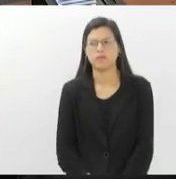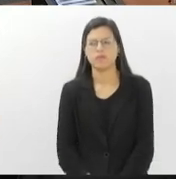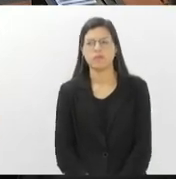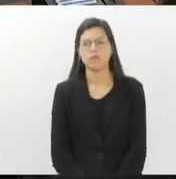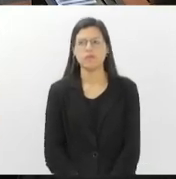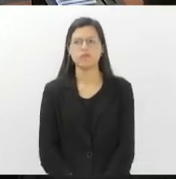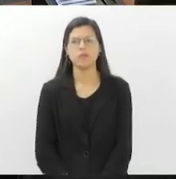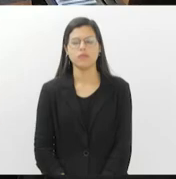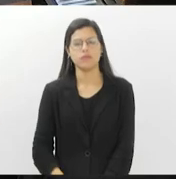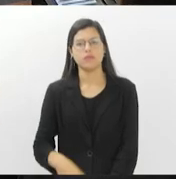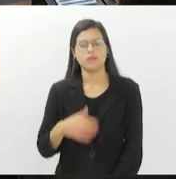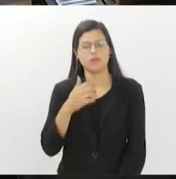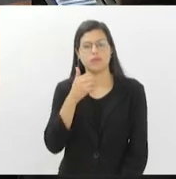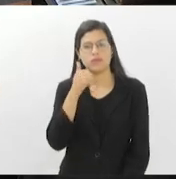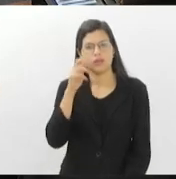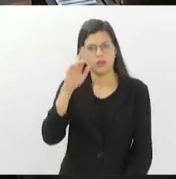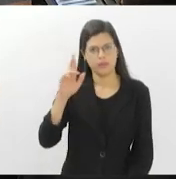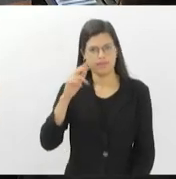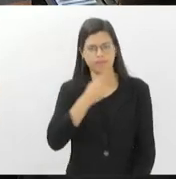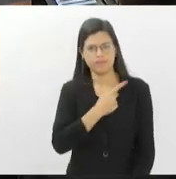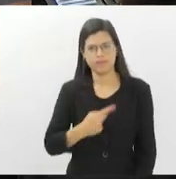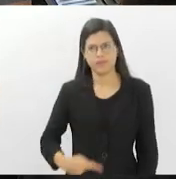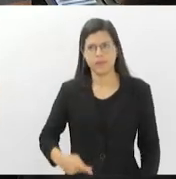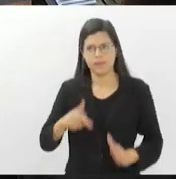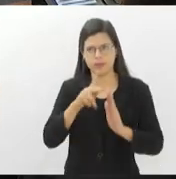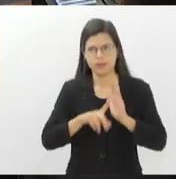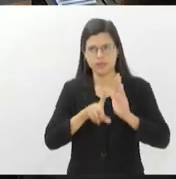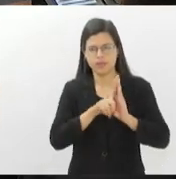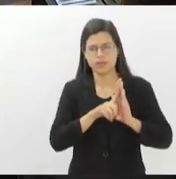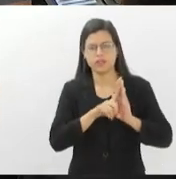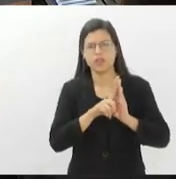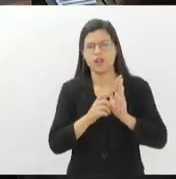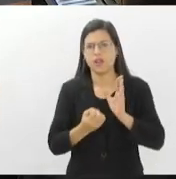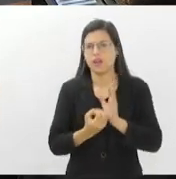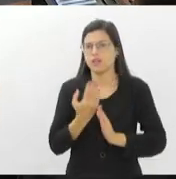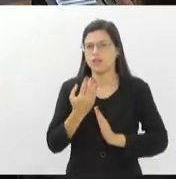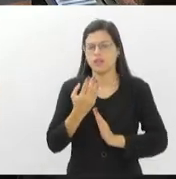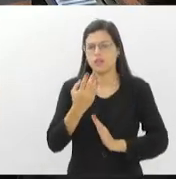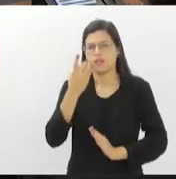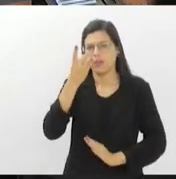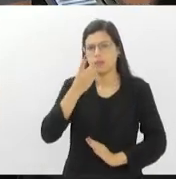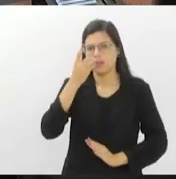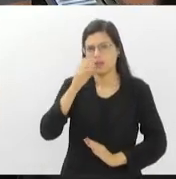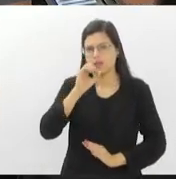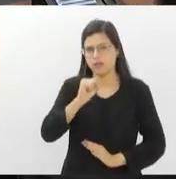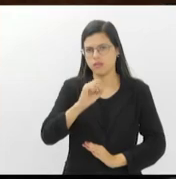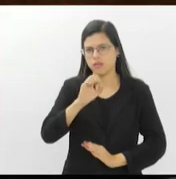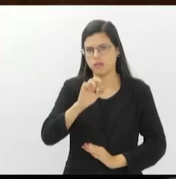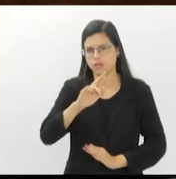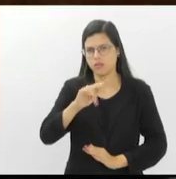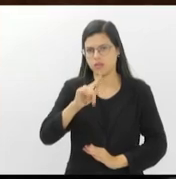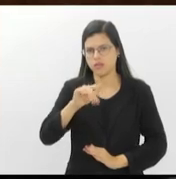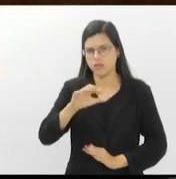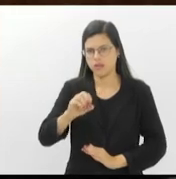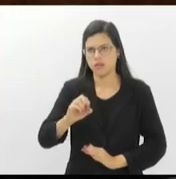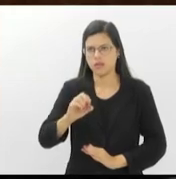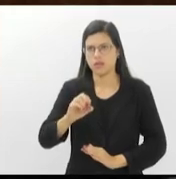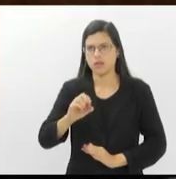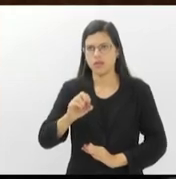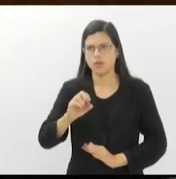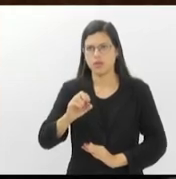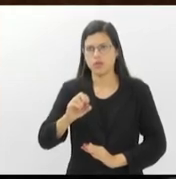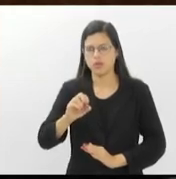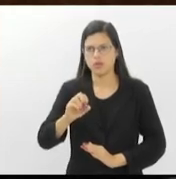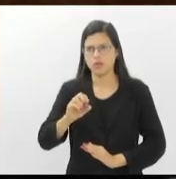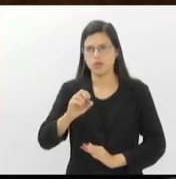Senhor presidente, projeto de lei de autoria do deputado Sérgio Fernandes, que declara o